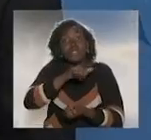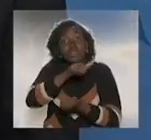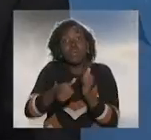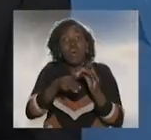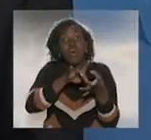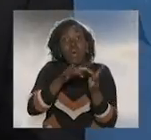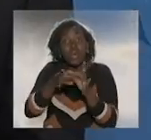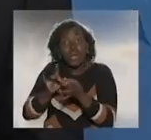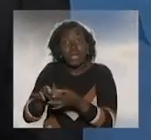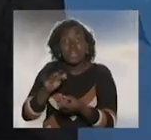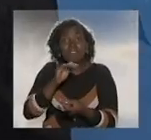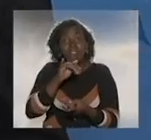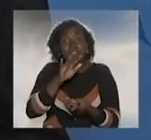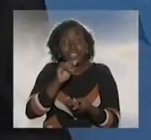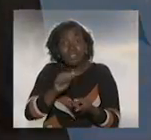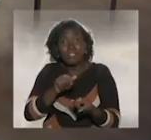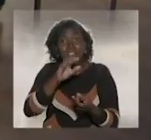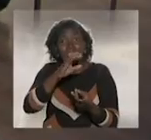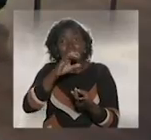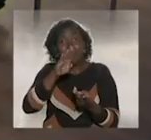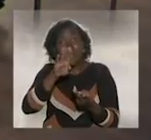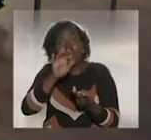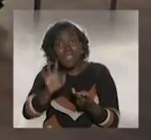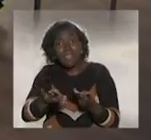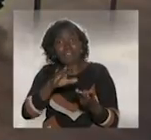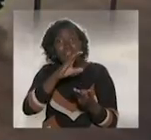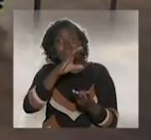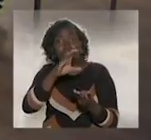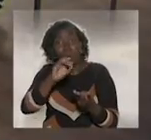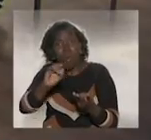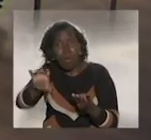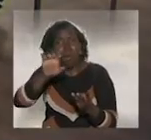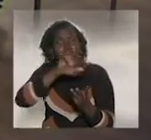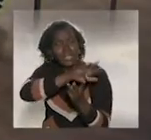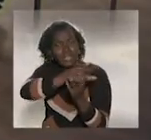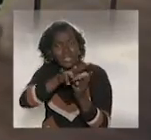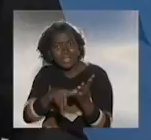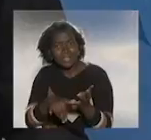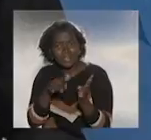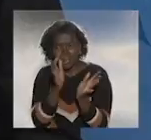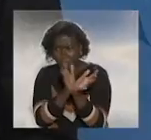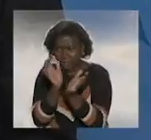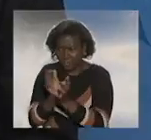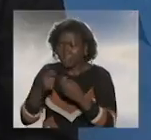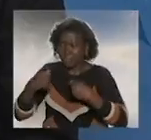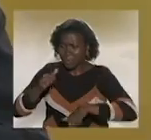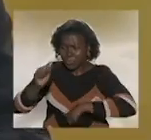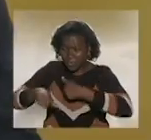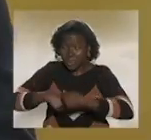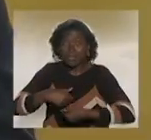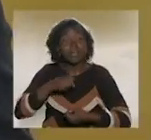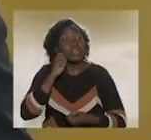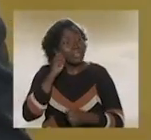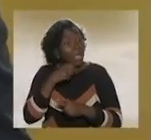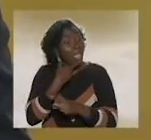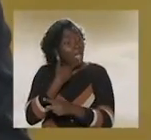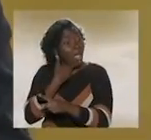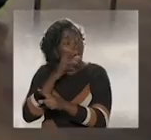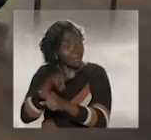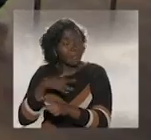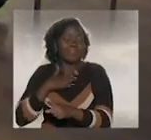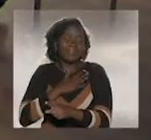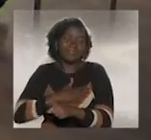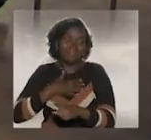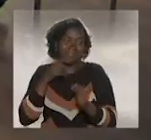olímpicos, FIFA, CBF, COB, Comitê Olímpico Brasileiro, COI, enfim, nessas entidades todas. Rui, Luiz Ribeiro tem razão.